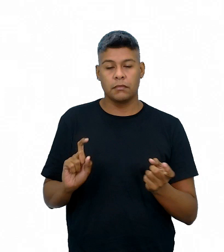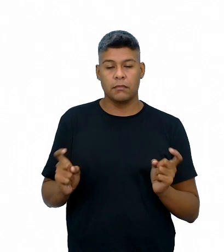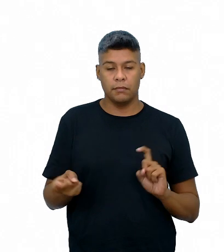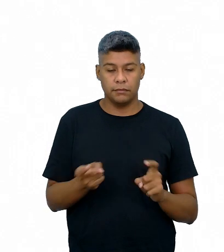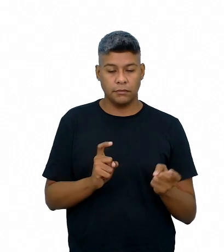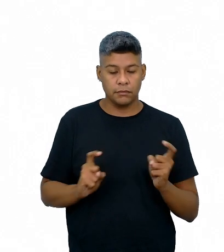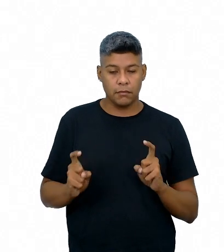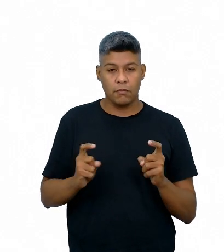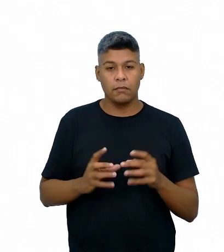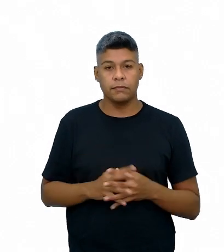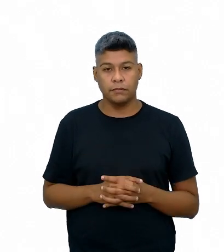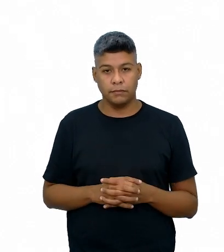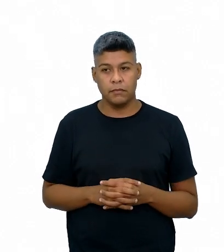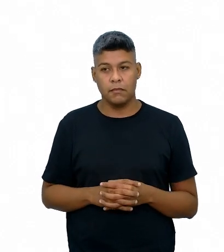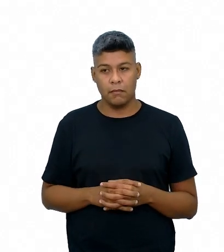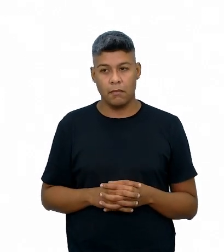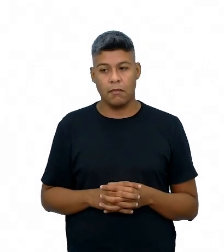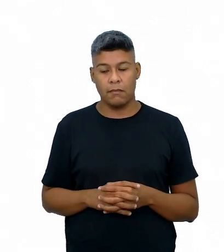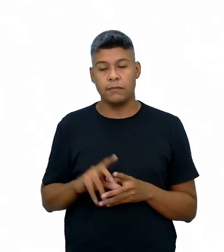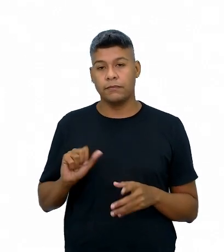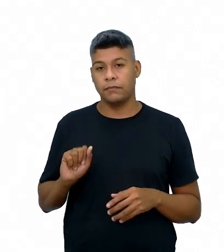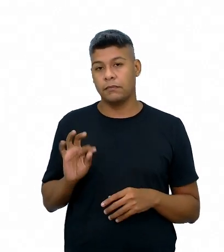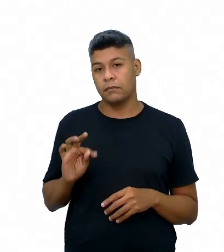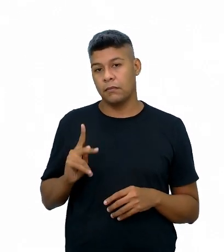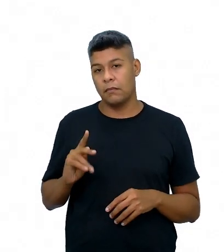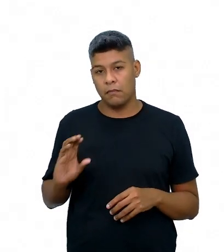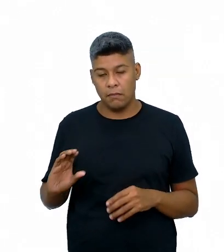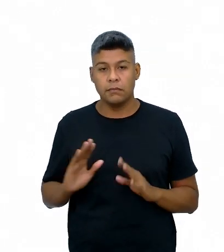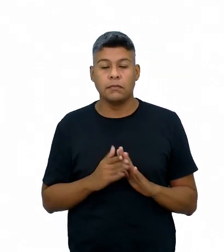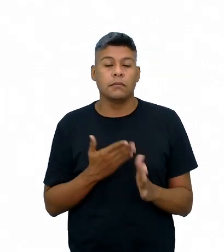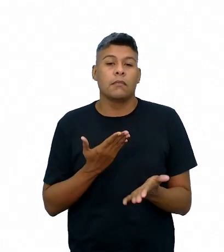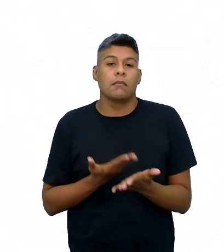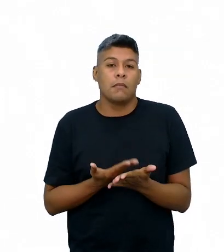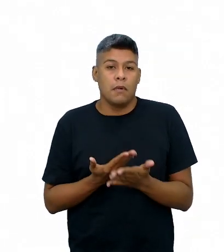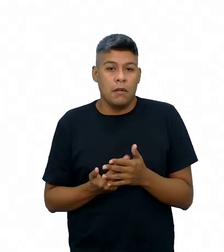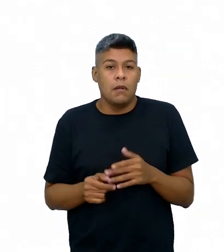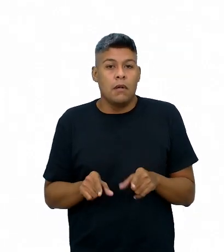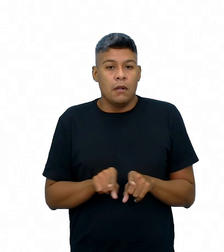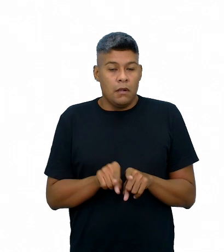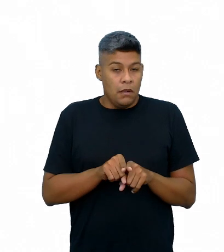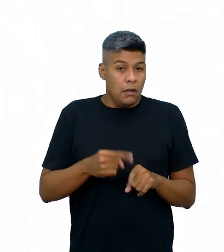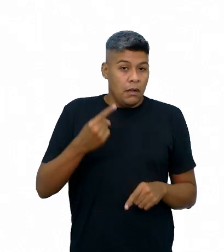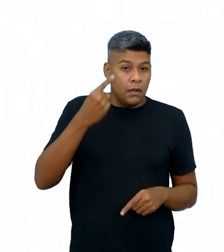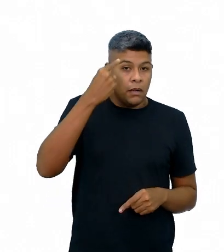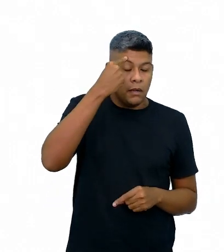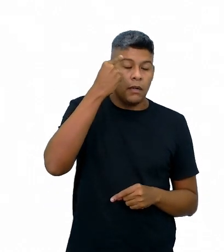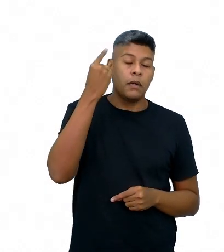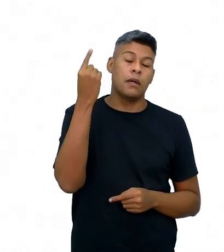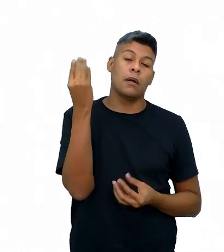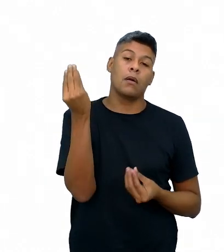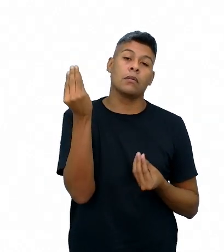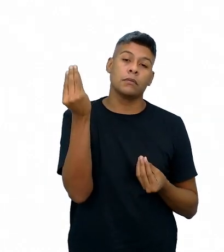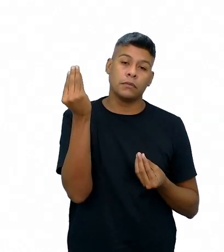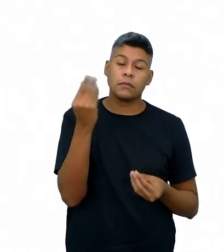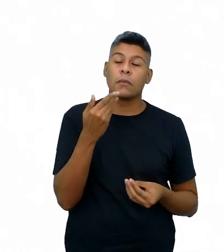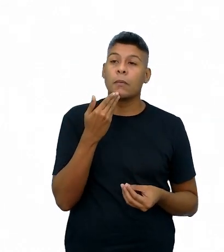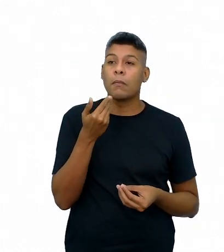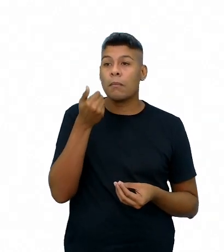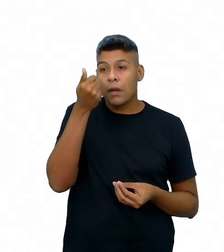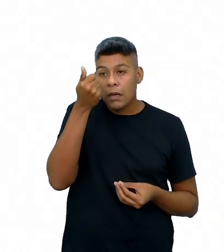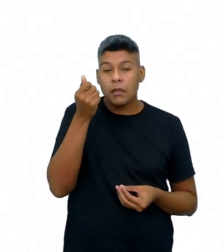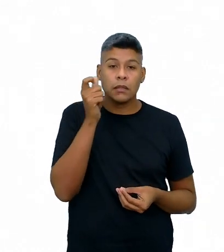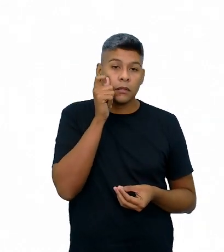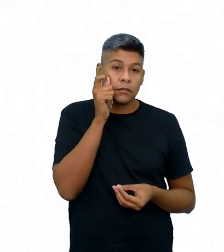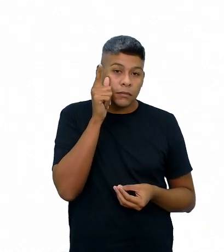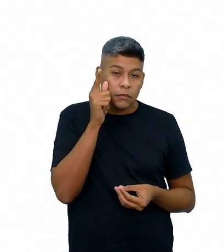discussões e ações nas ATPCs das suas escolas, né? Então, é pensar a melhor estratégia de se